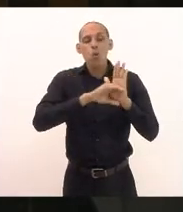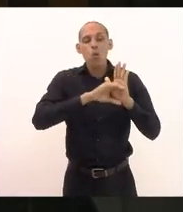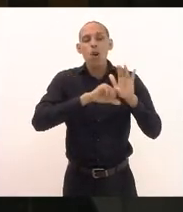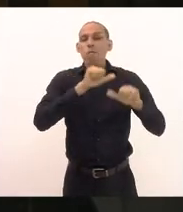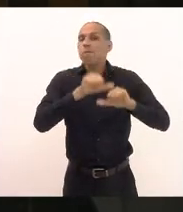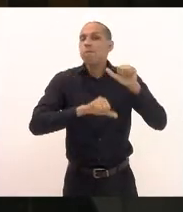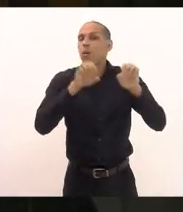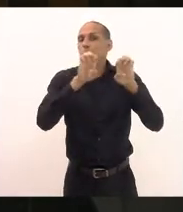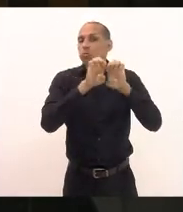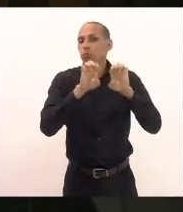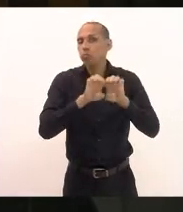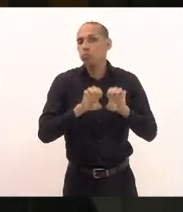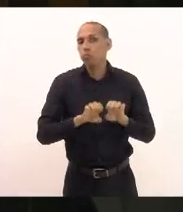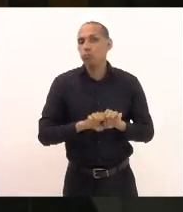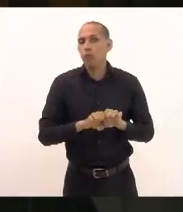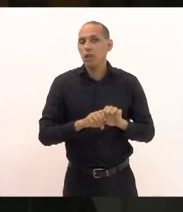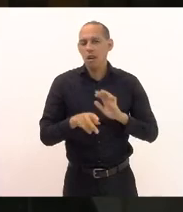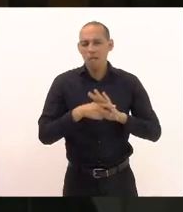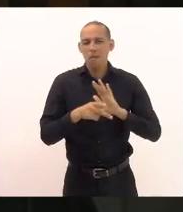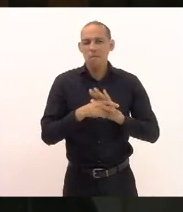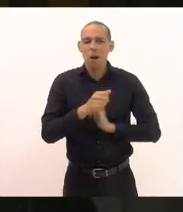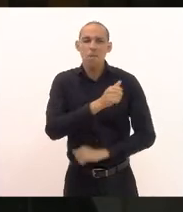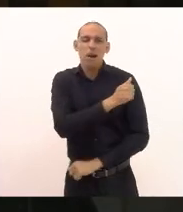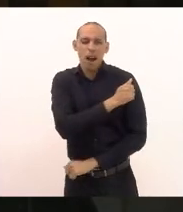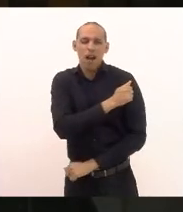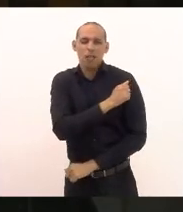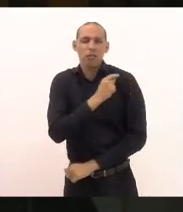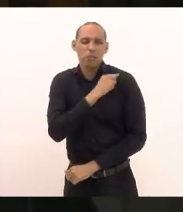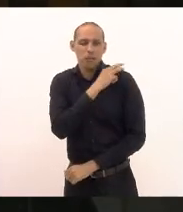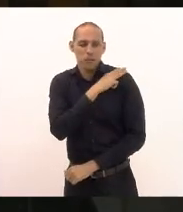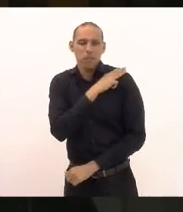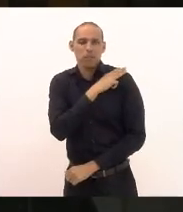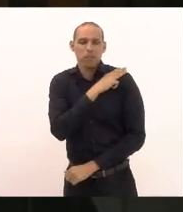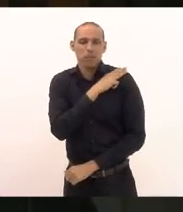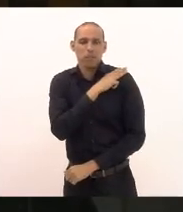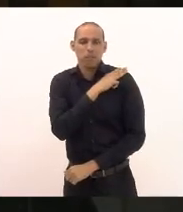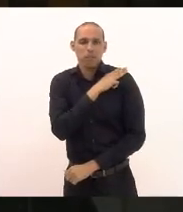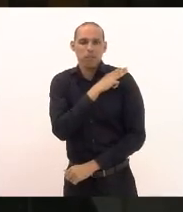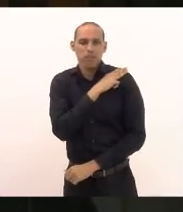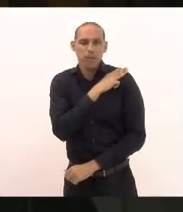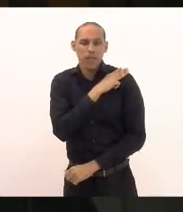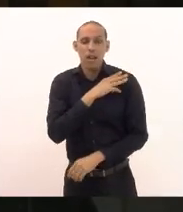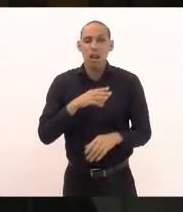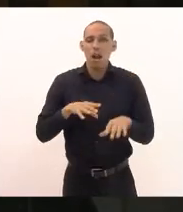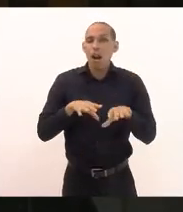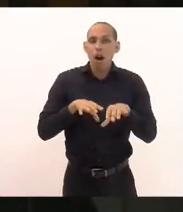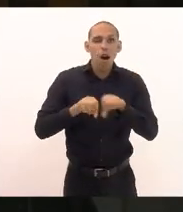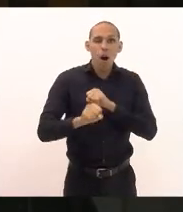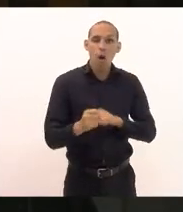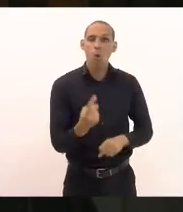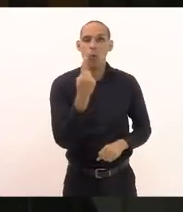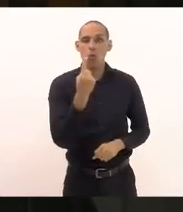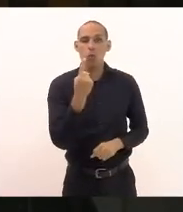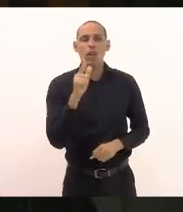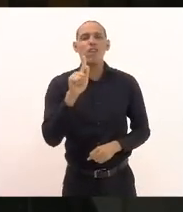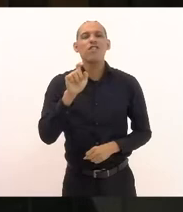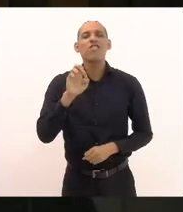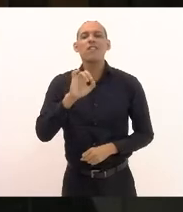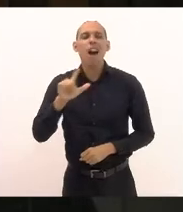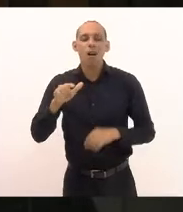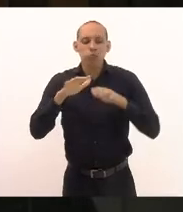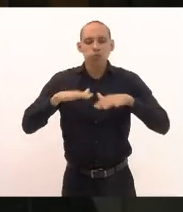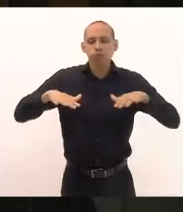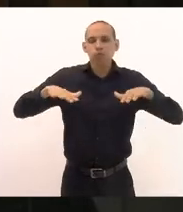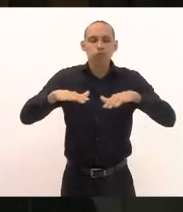escolares dos estudantes do ensino médio. A gente deixa de ter uma formação única, geral,